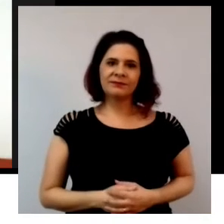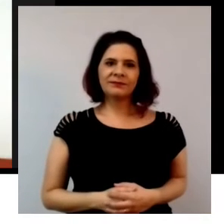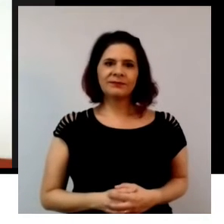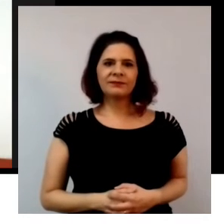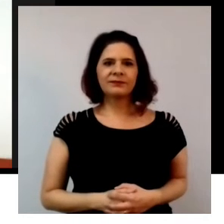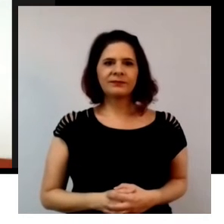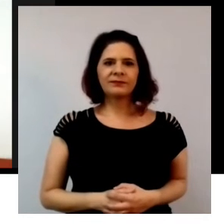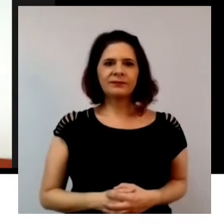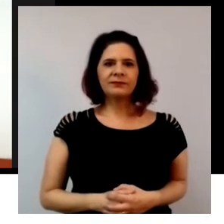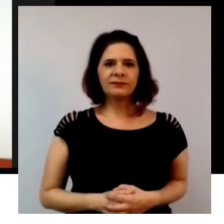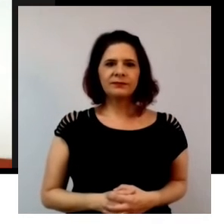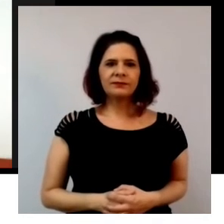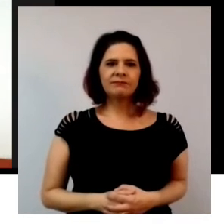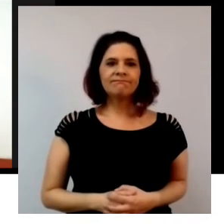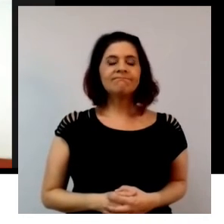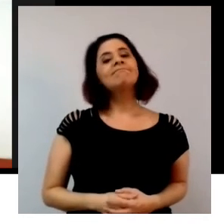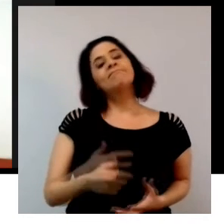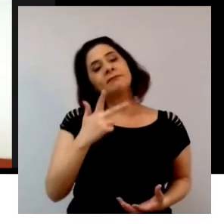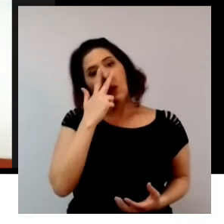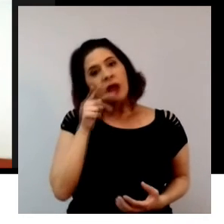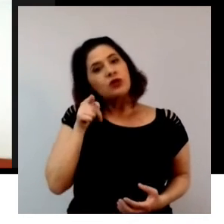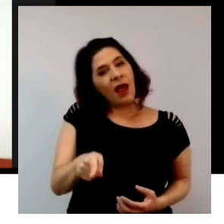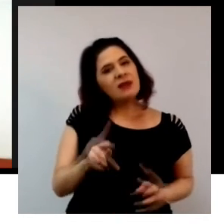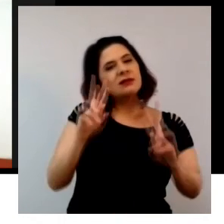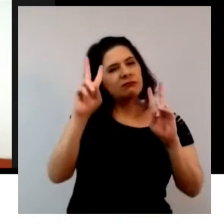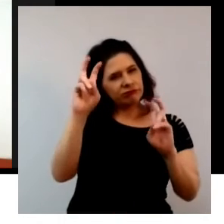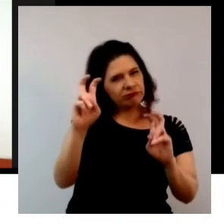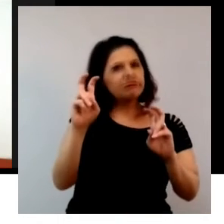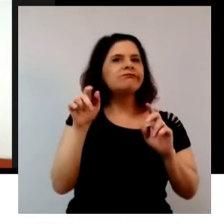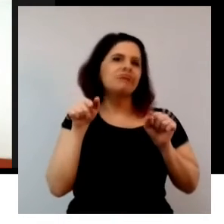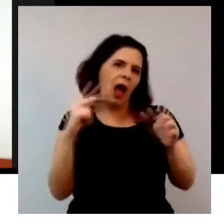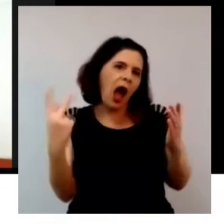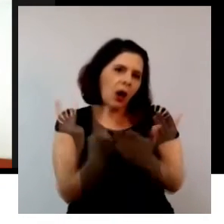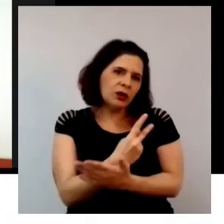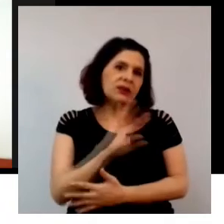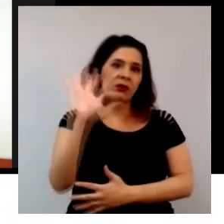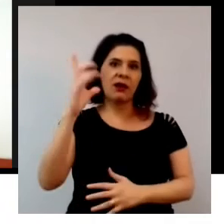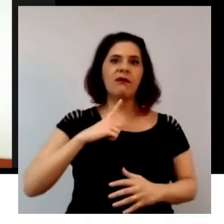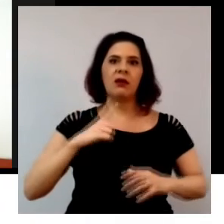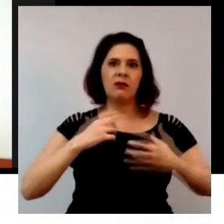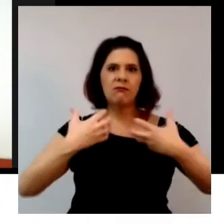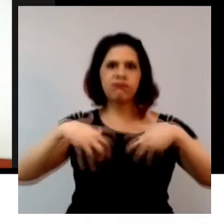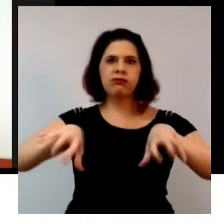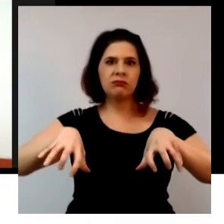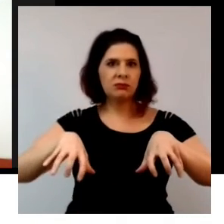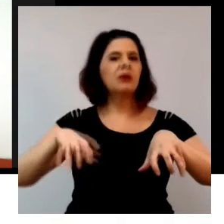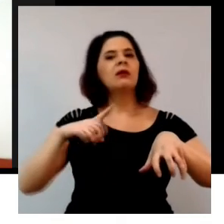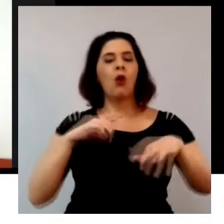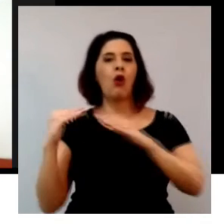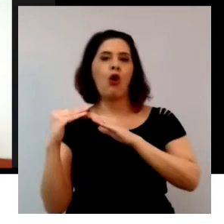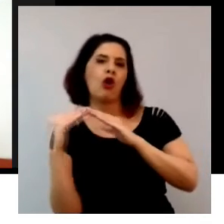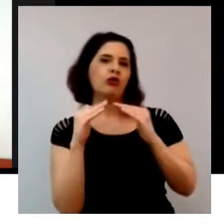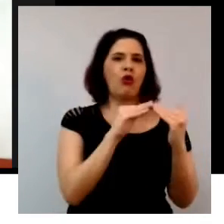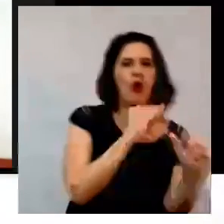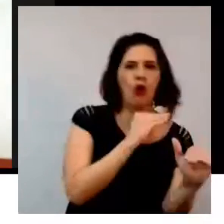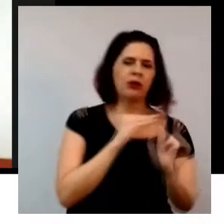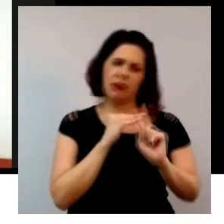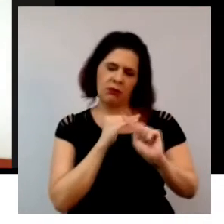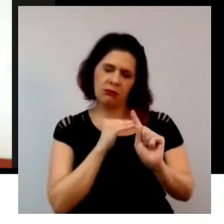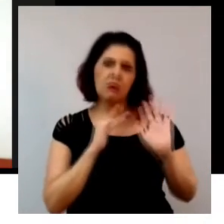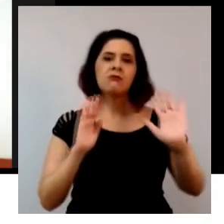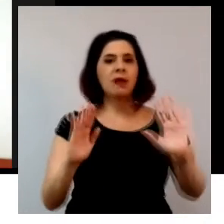a polarização que houve, né? Não estou dizendo que concordo, aliás, muito pelo contrário, mas a polarização que houve foi entre pessoas